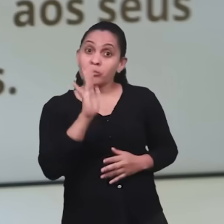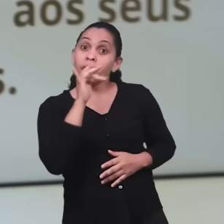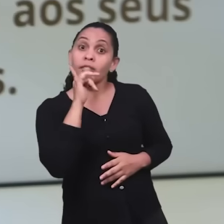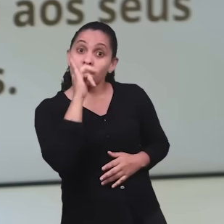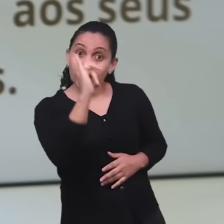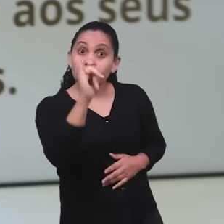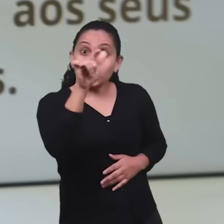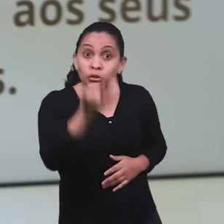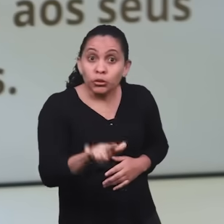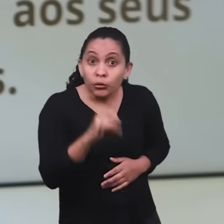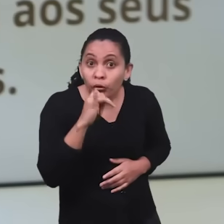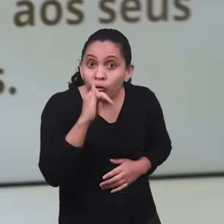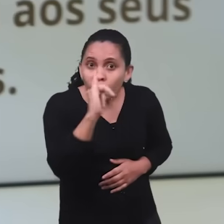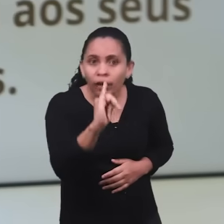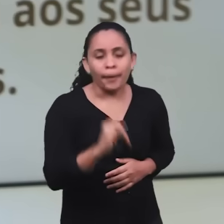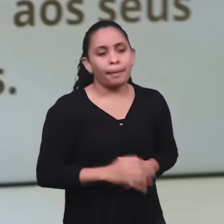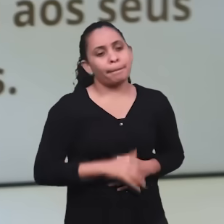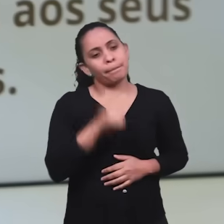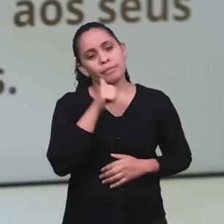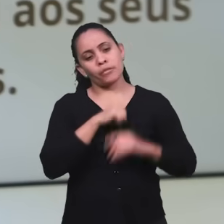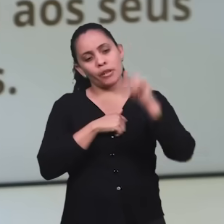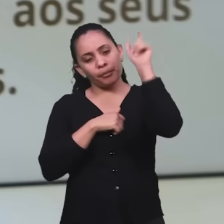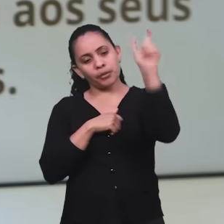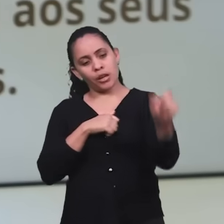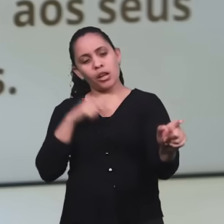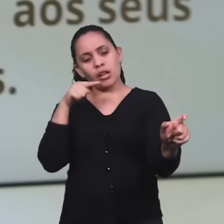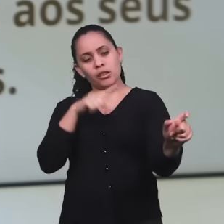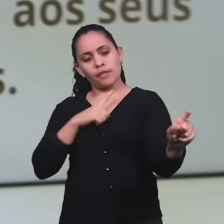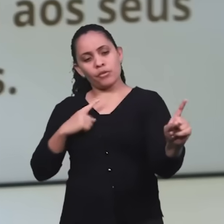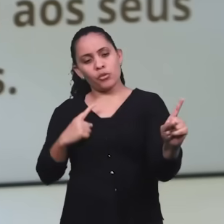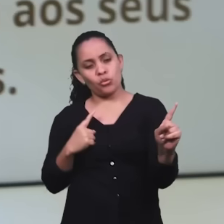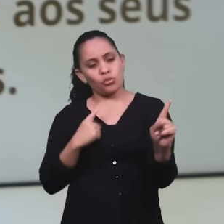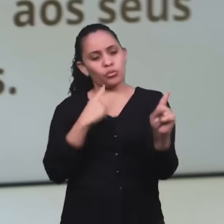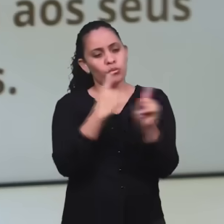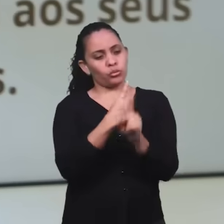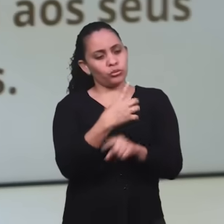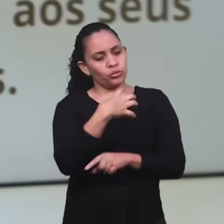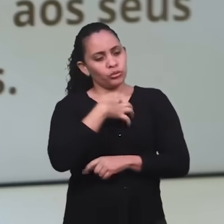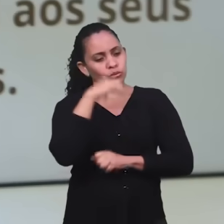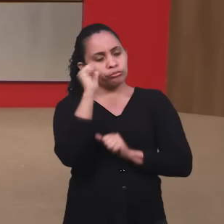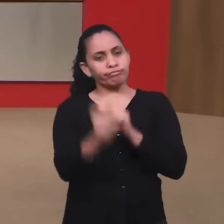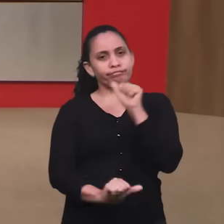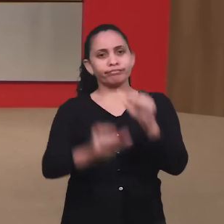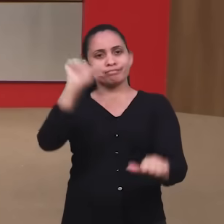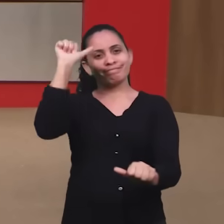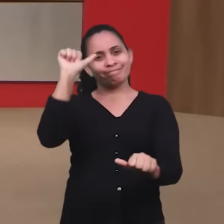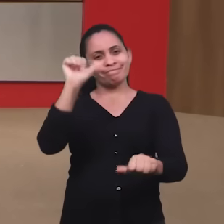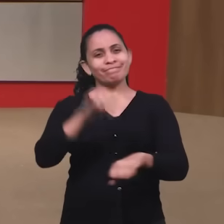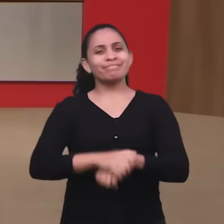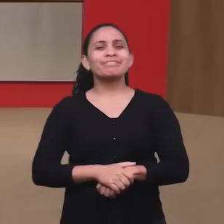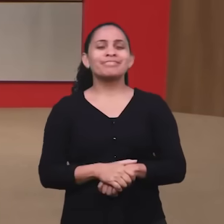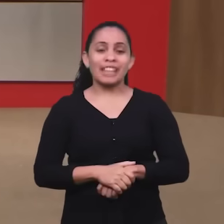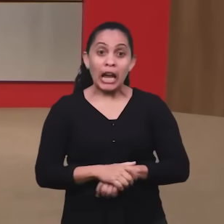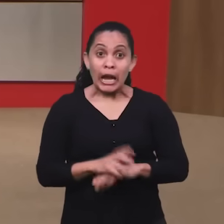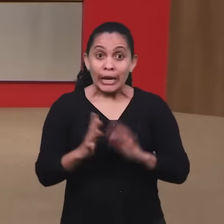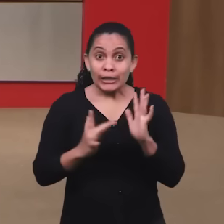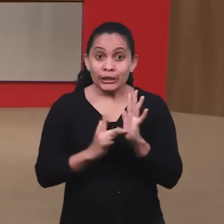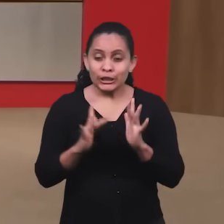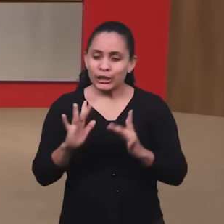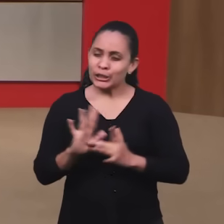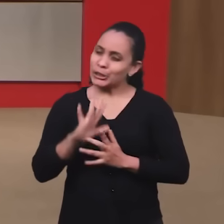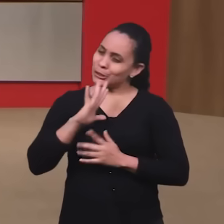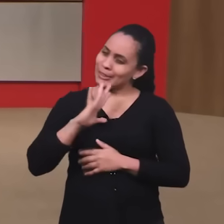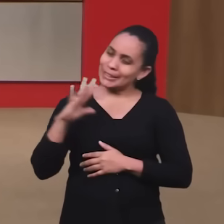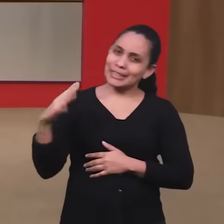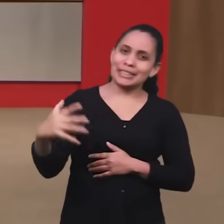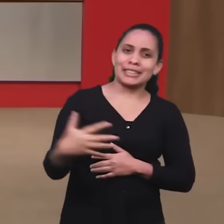já falei e repeti, aquela mulher teve um encontro que mudou a sua vida. O Jesus, o Senhor